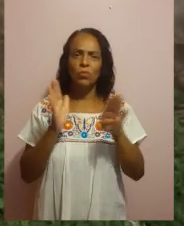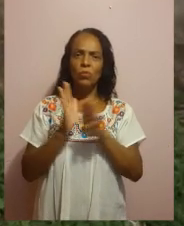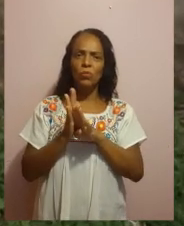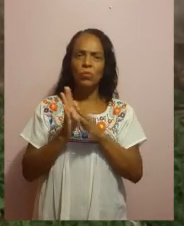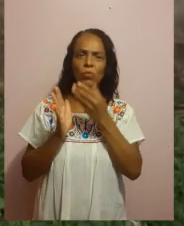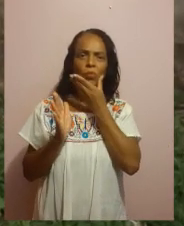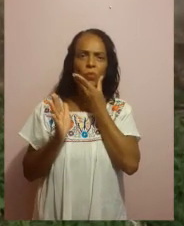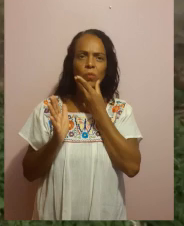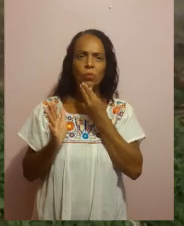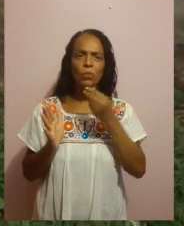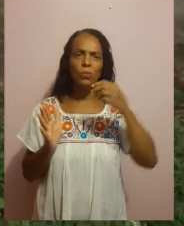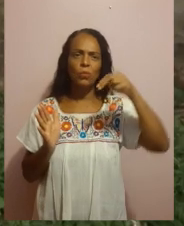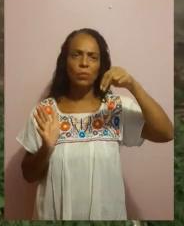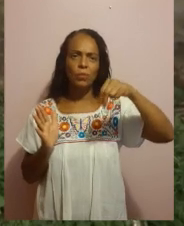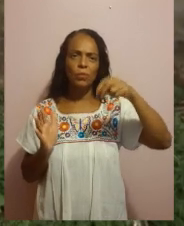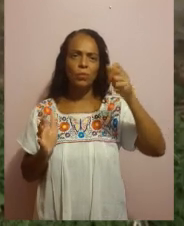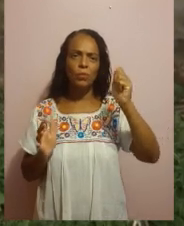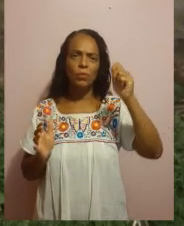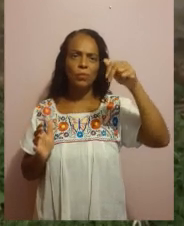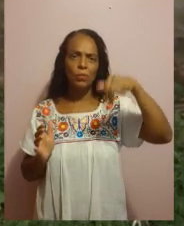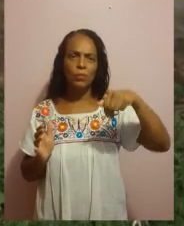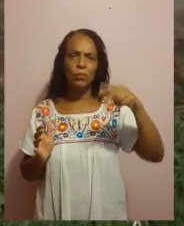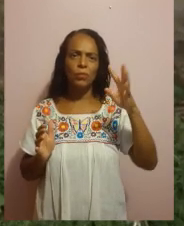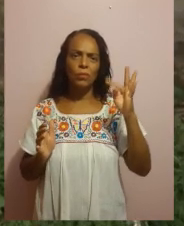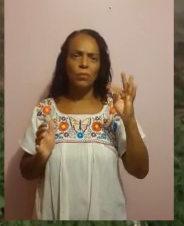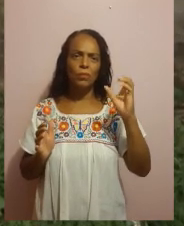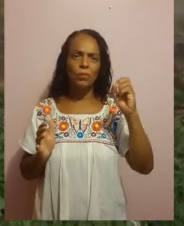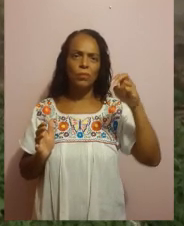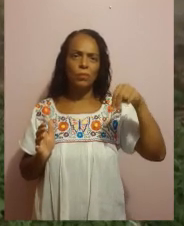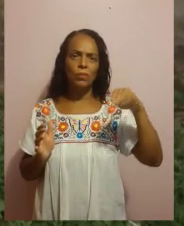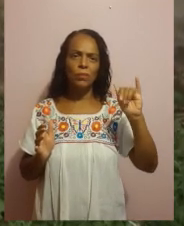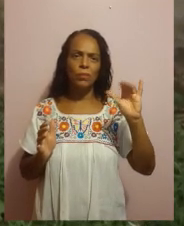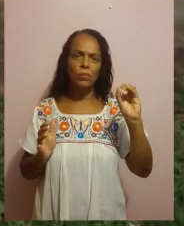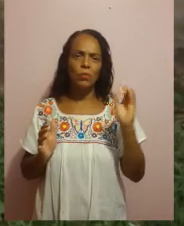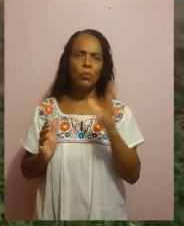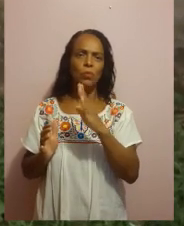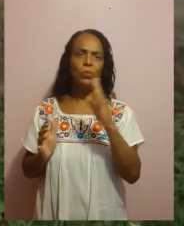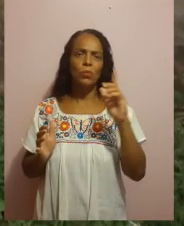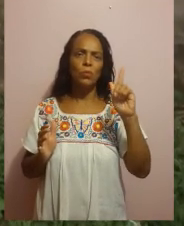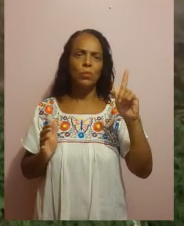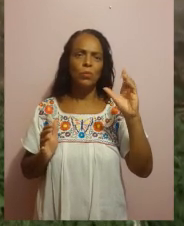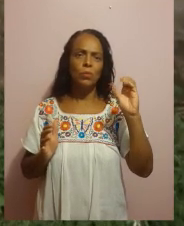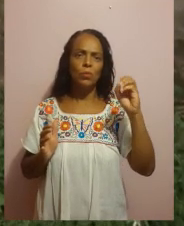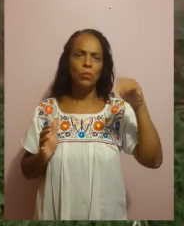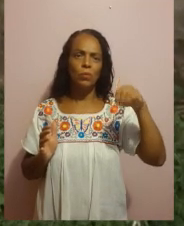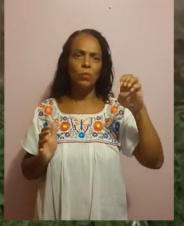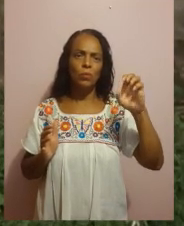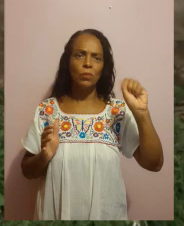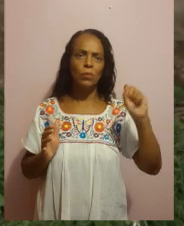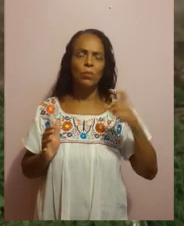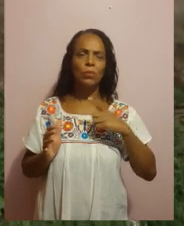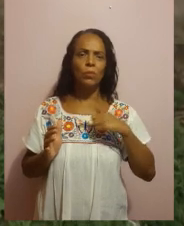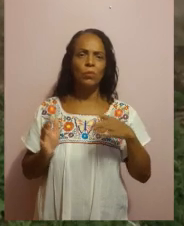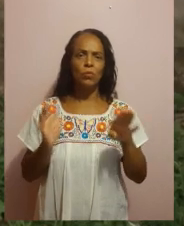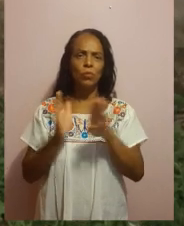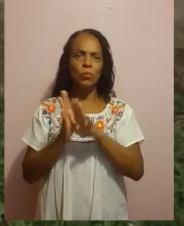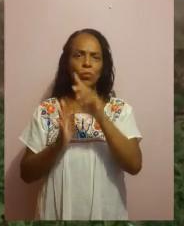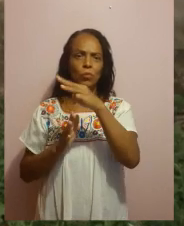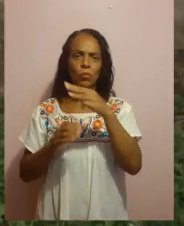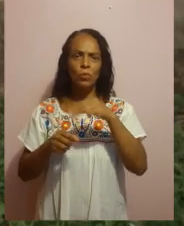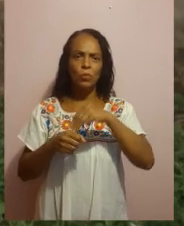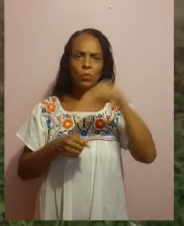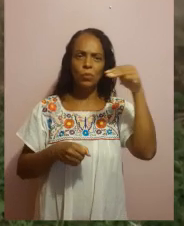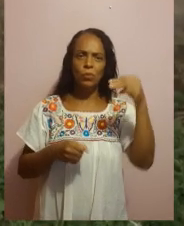Gomes. Chegou Antônio Gomes, conforme o próprio inário dele revela, chegou